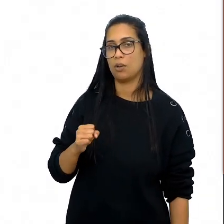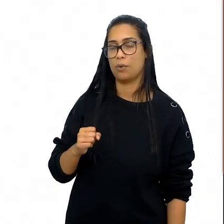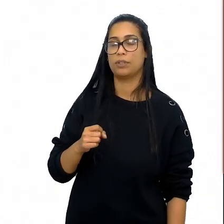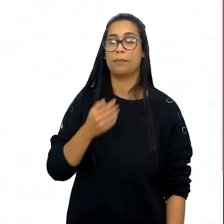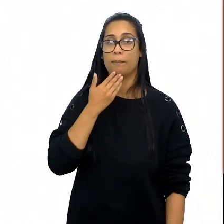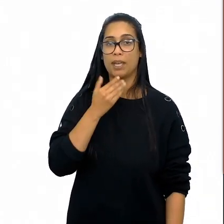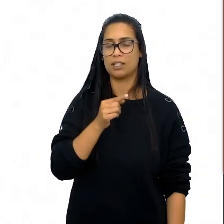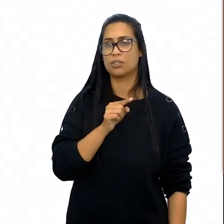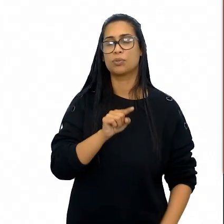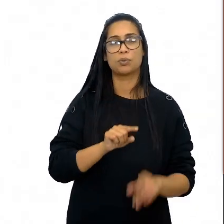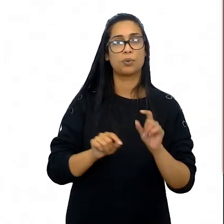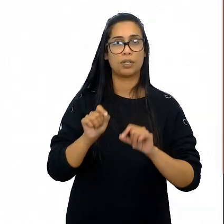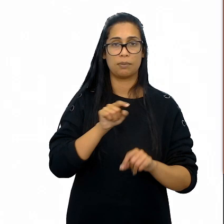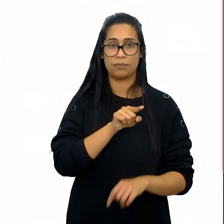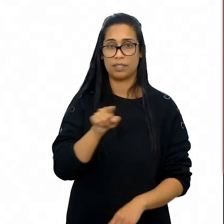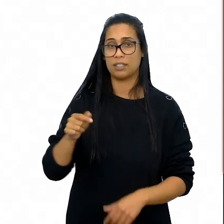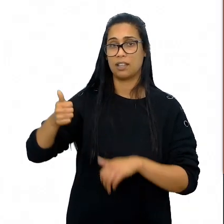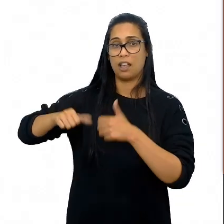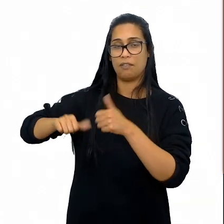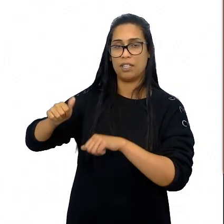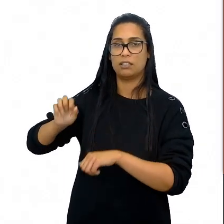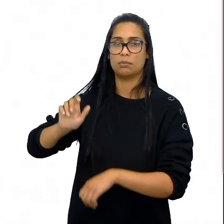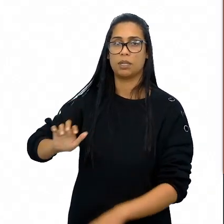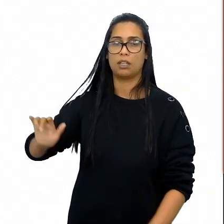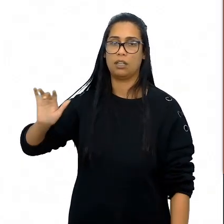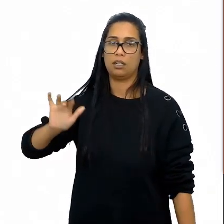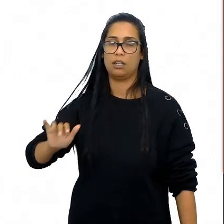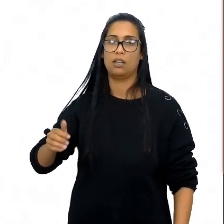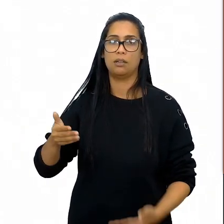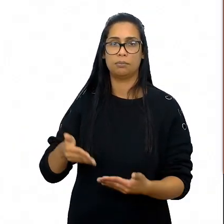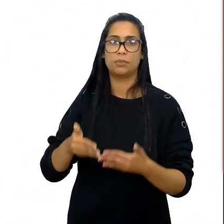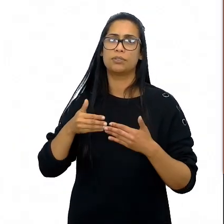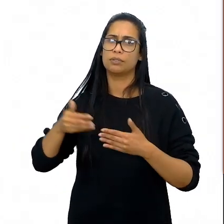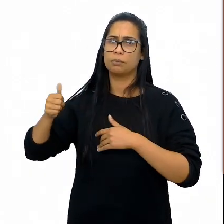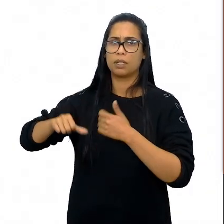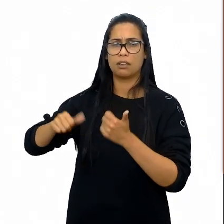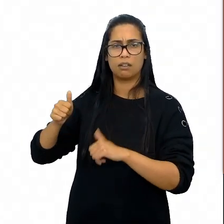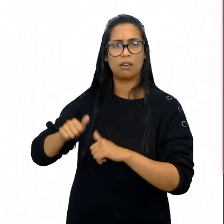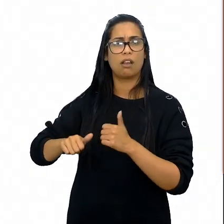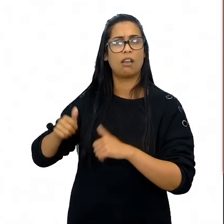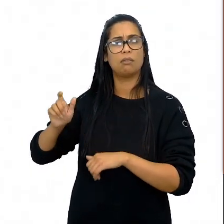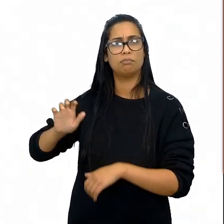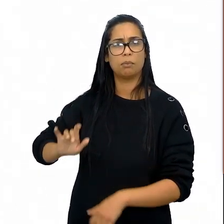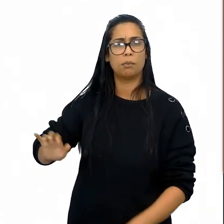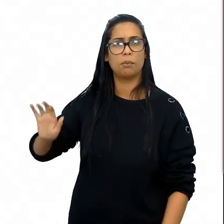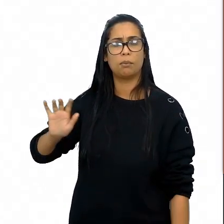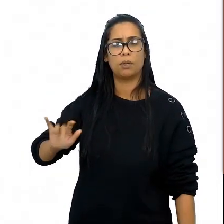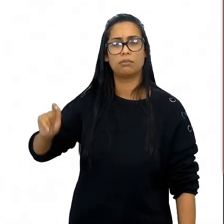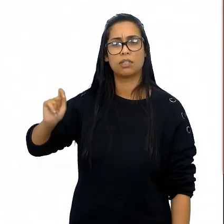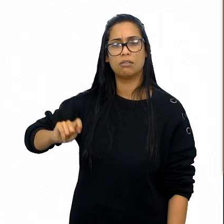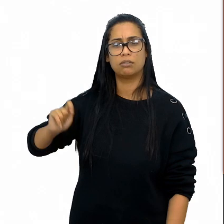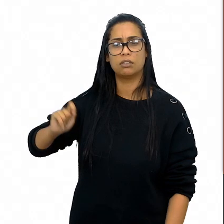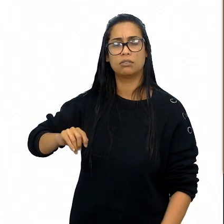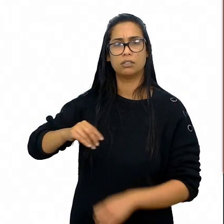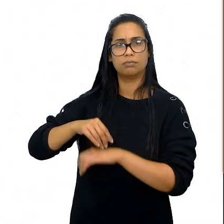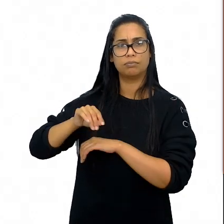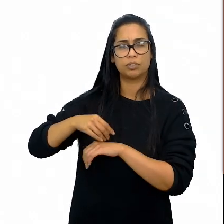peço a todos vocês que participem da nossa enquete que bem as suas contribuições que